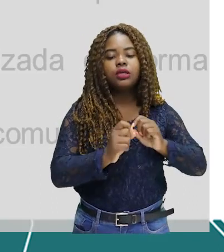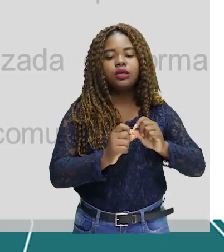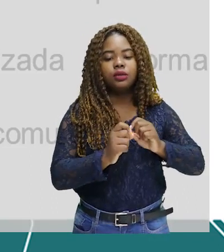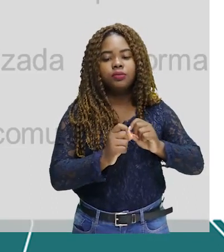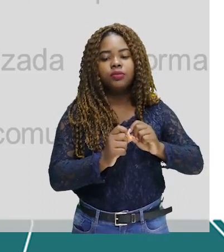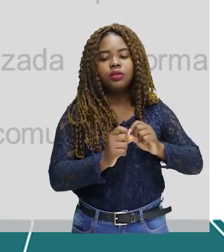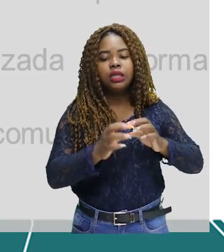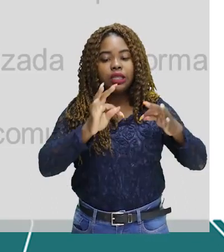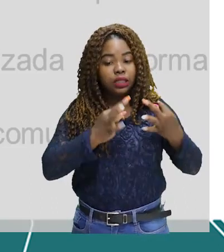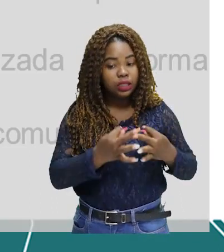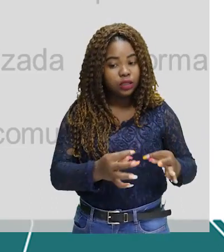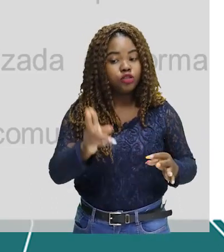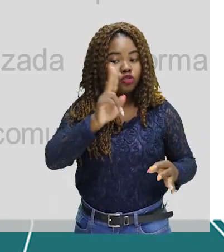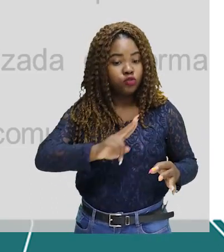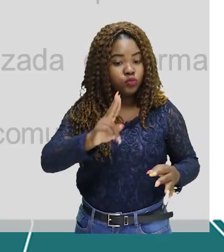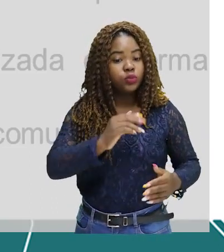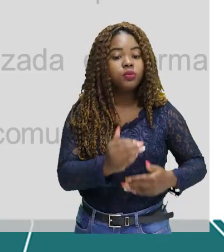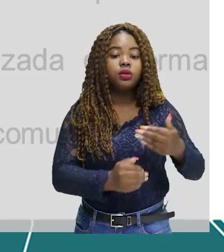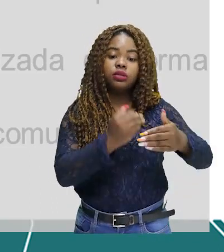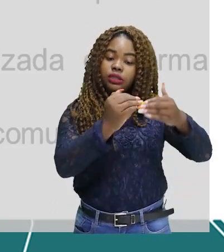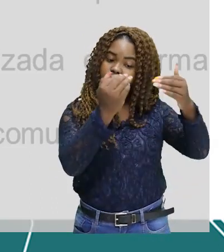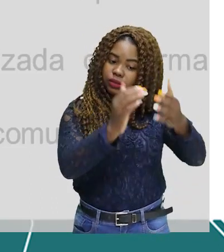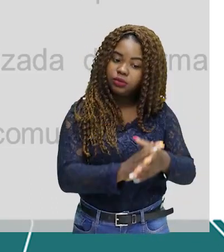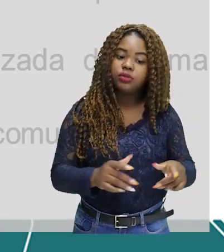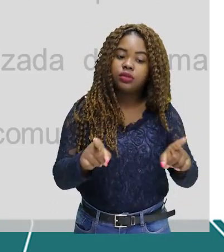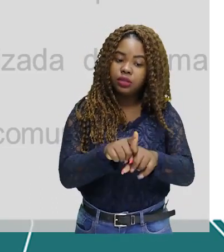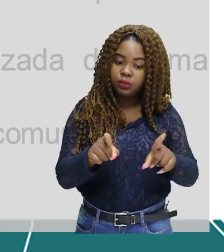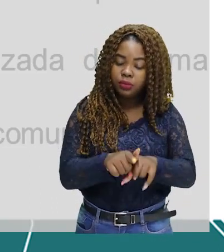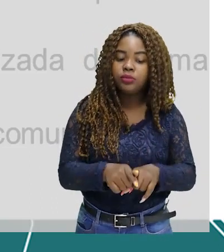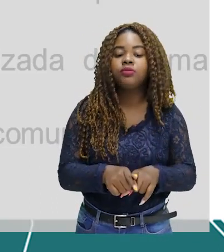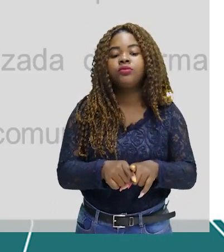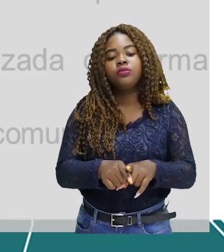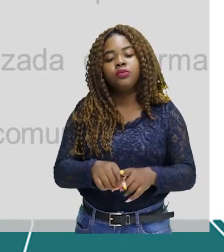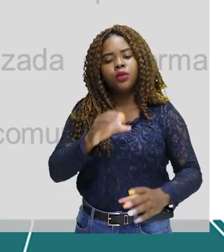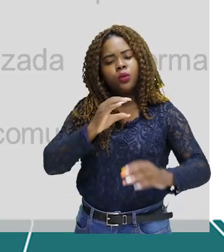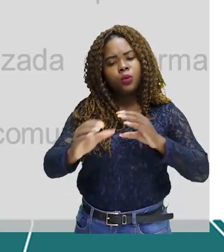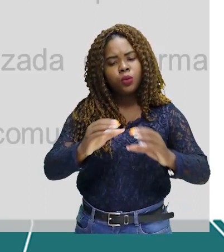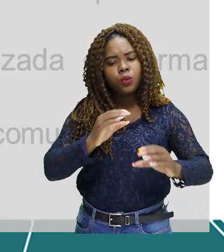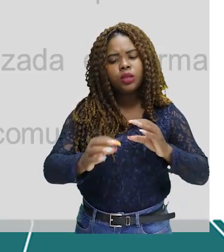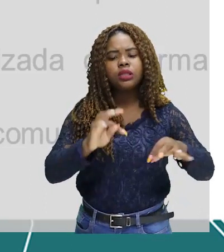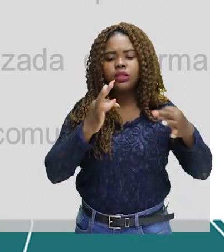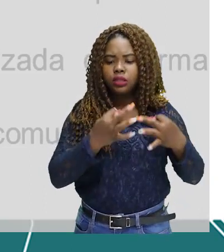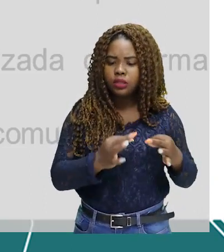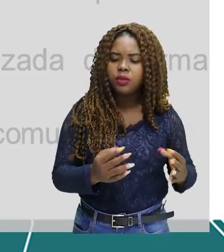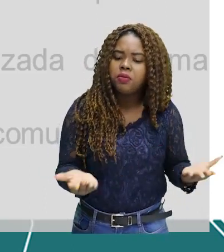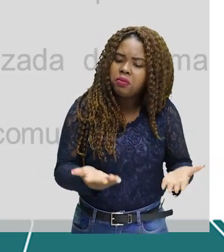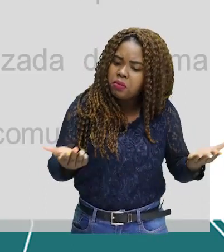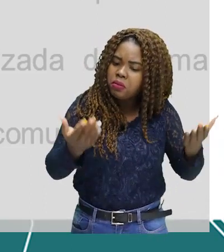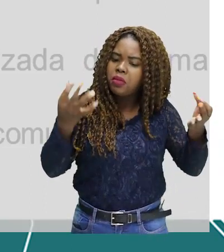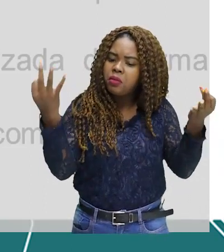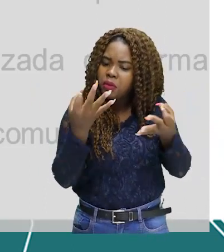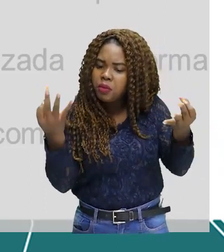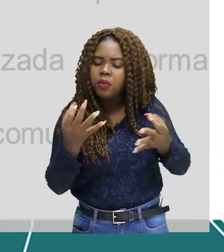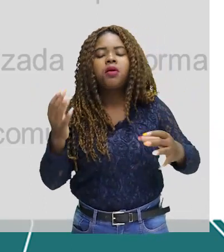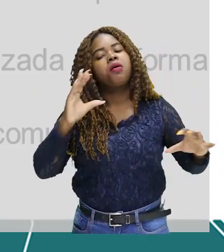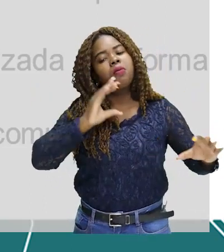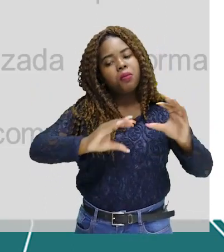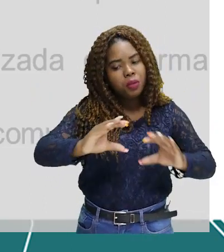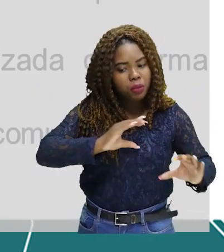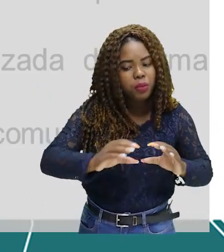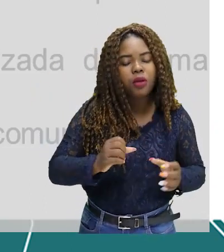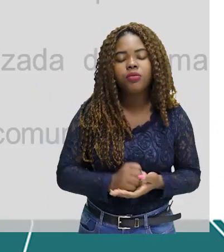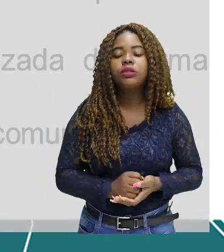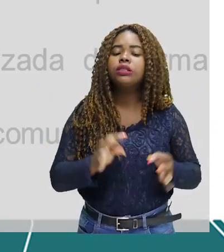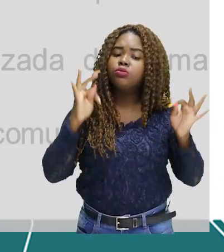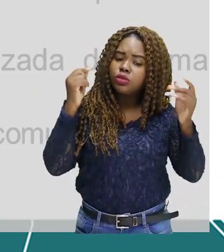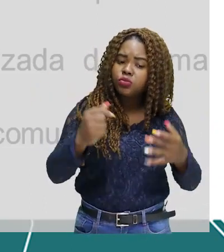deve ser utilizada de forma construtiva; comunicativa, é a tecnologia como um aprimoramento da comunicação. Então, nós temos aí